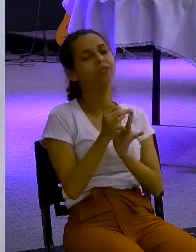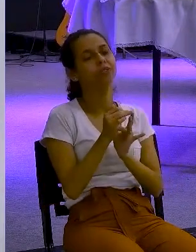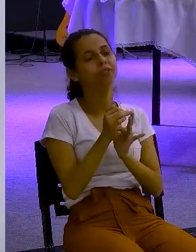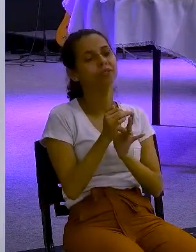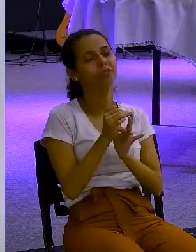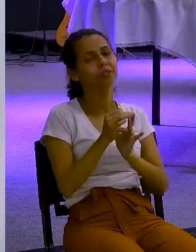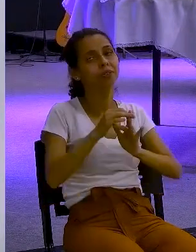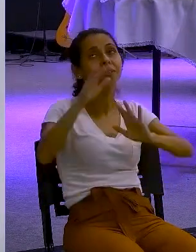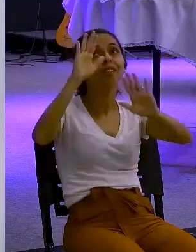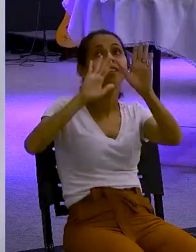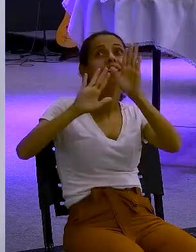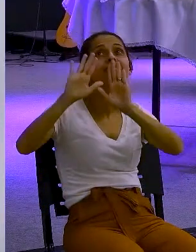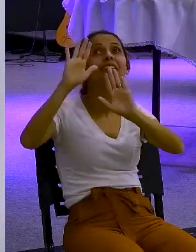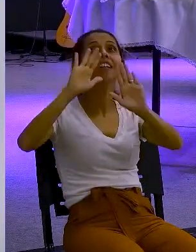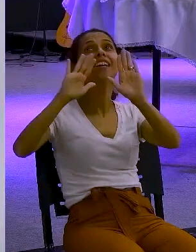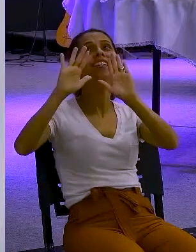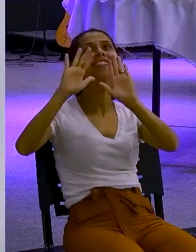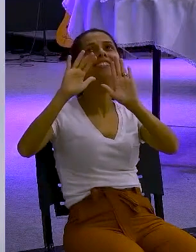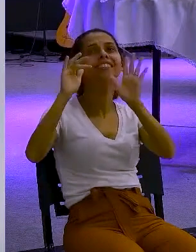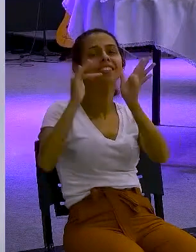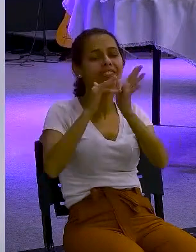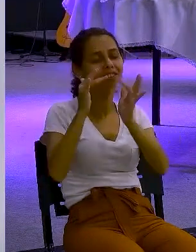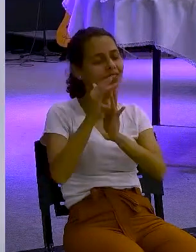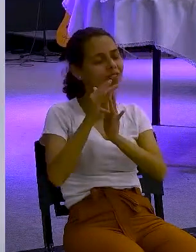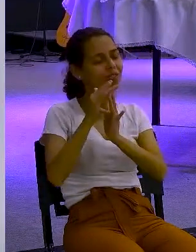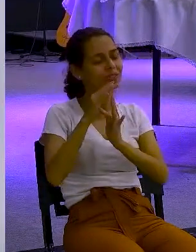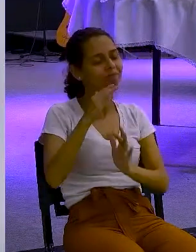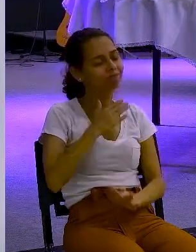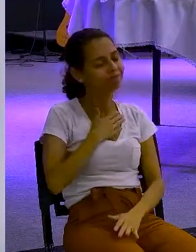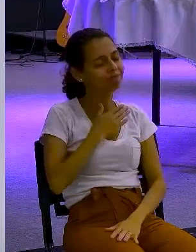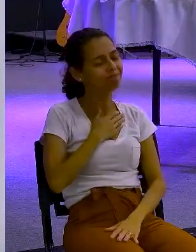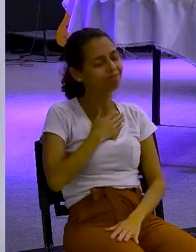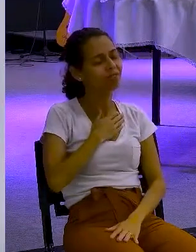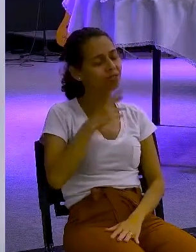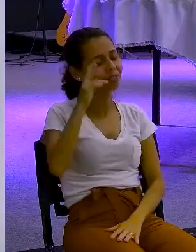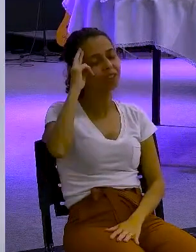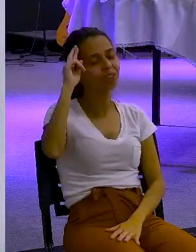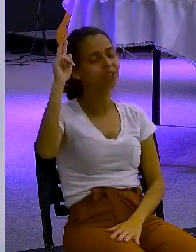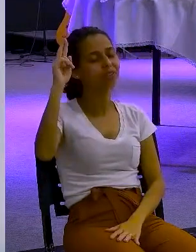a presença de Jesus, o meu Senhor.